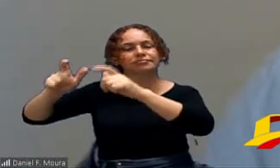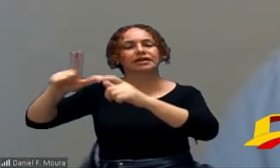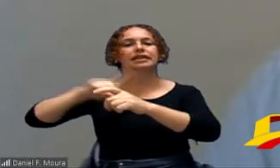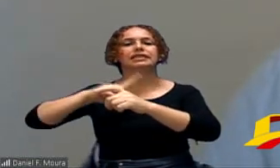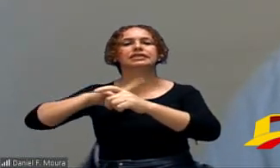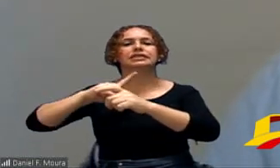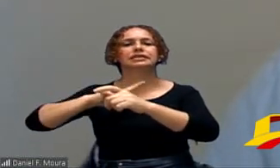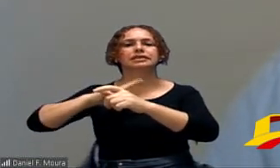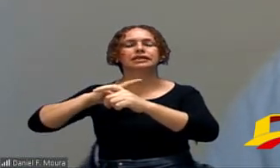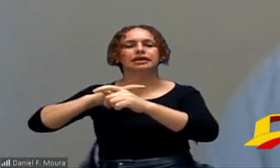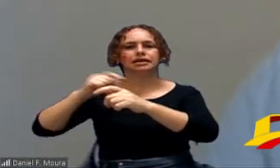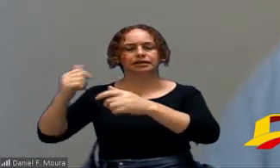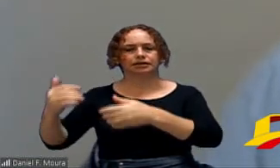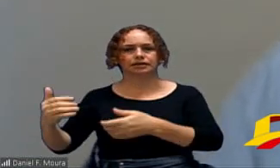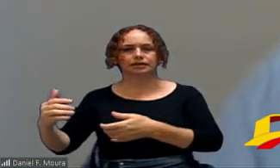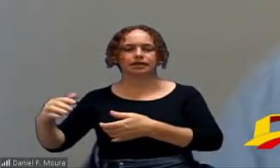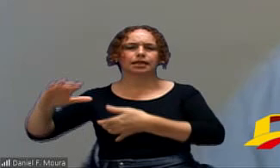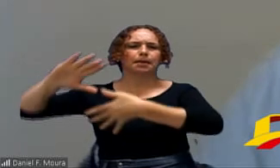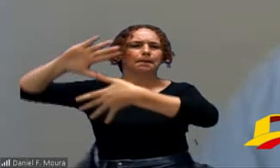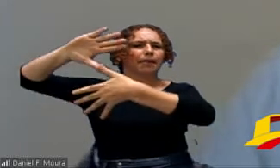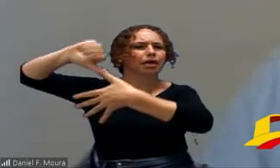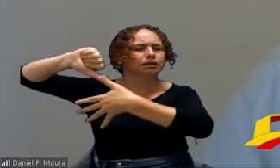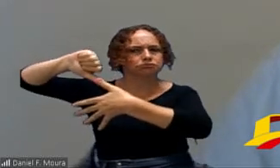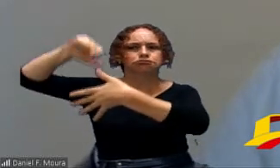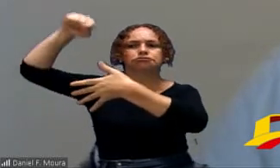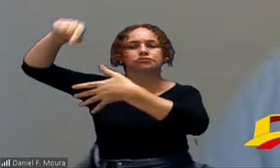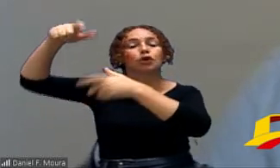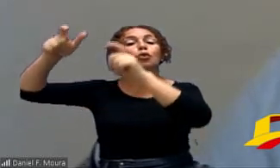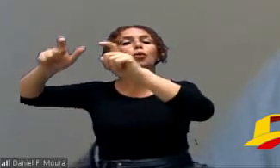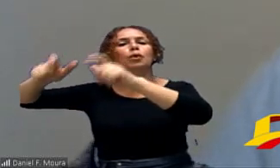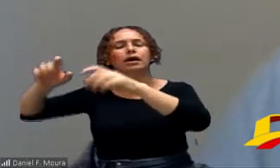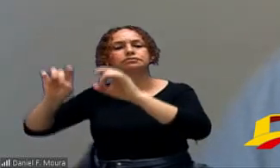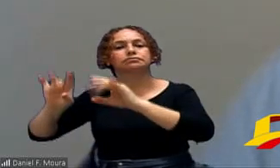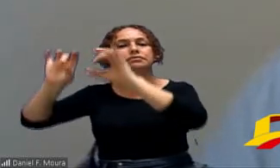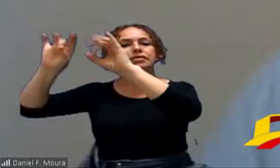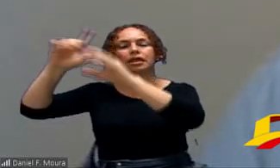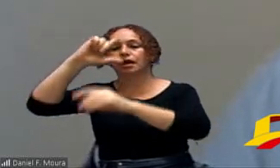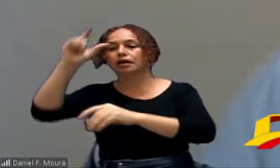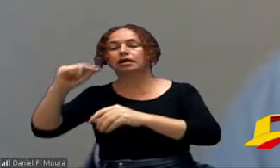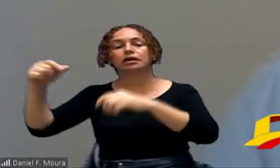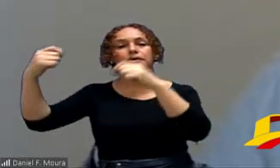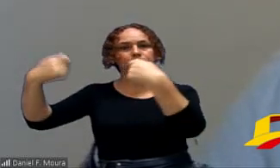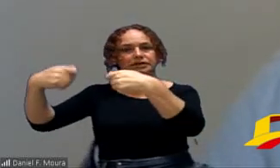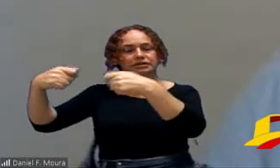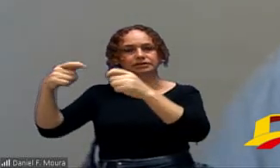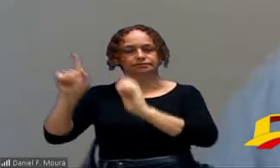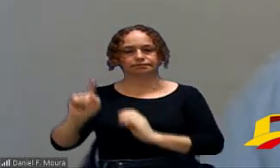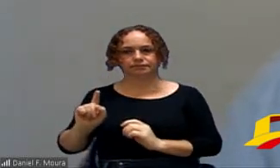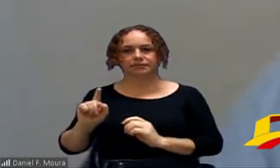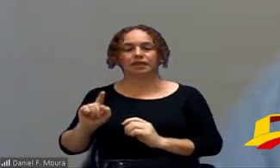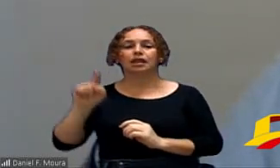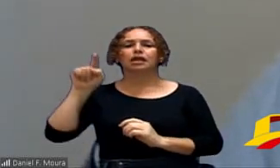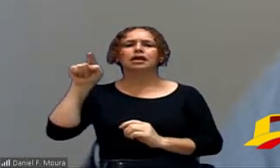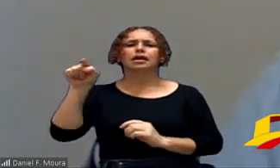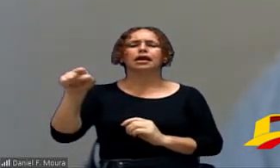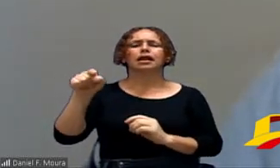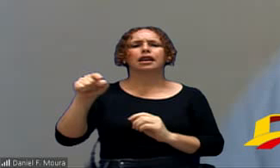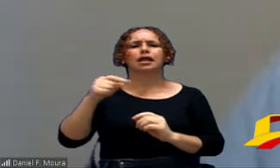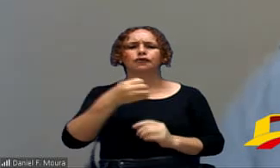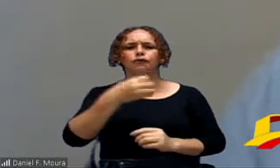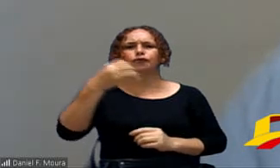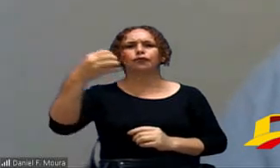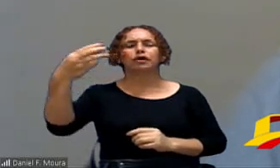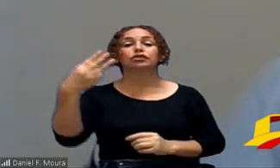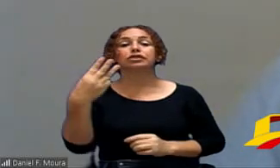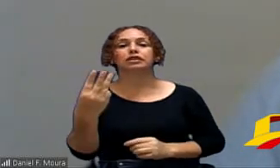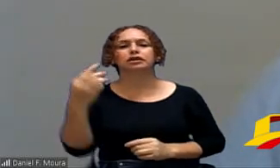condições de oferecer o mínimo que um elefante precisa, né? E ela tem idade do santo, viajou 3.300 quilômetros por terra,